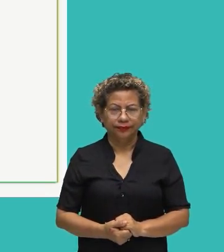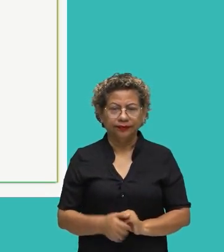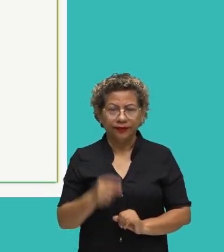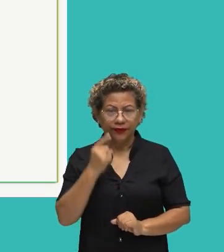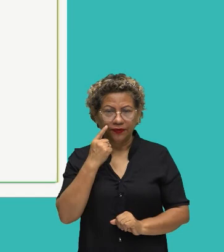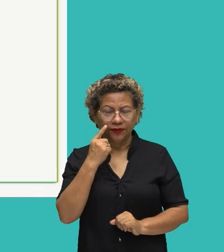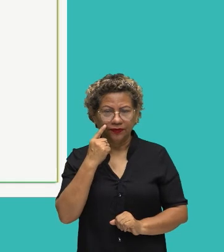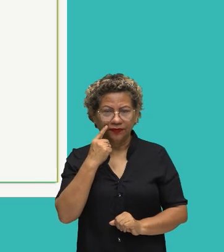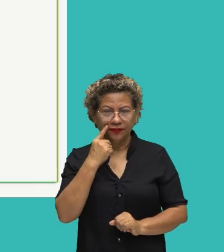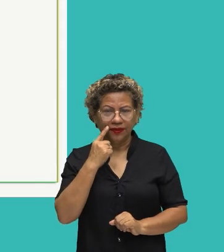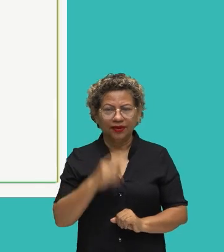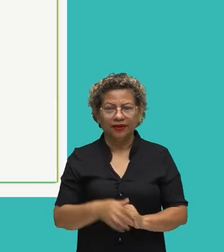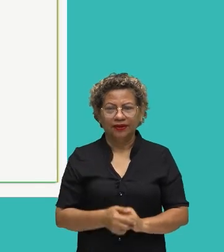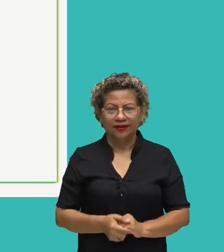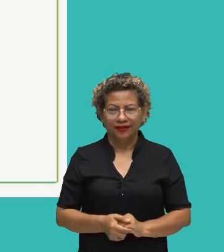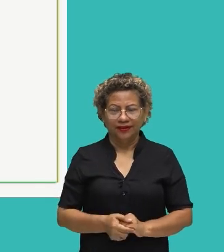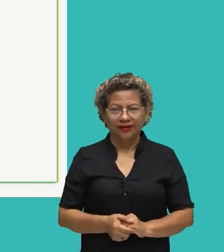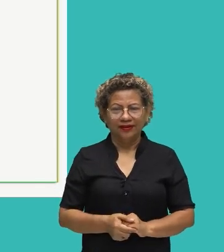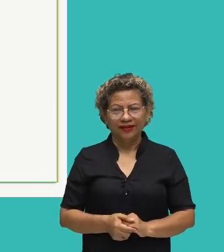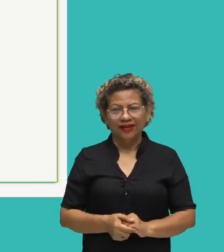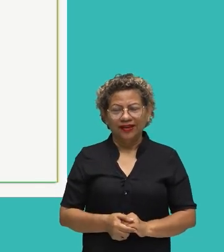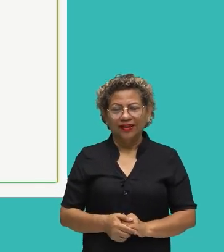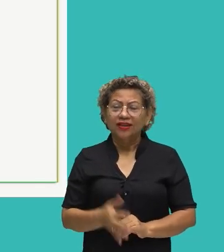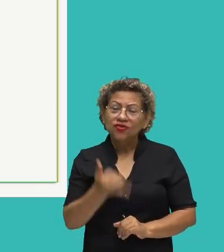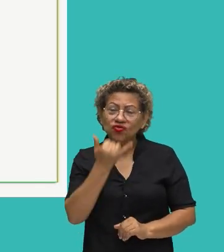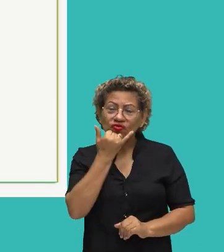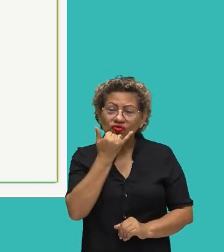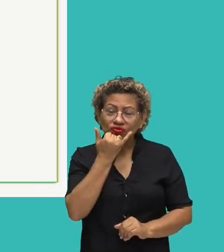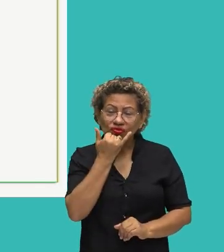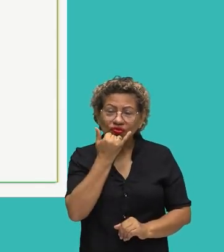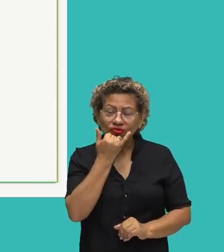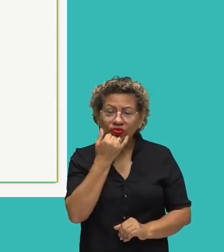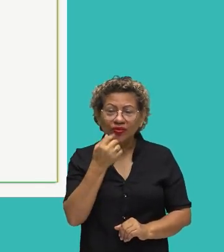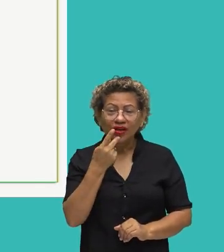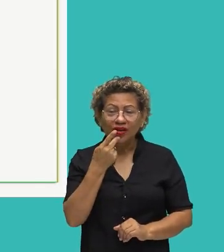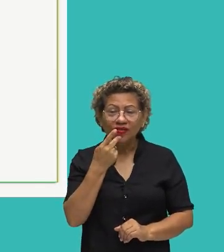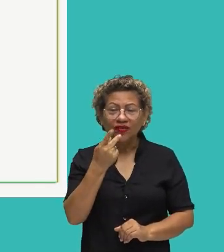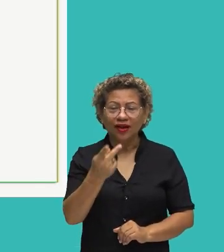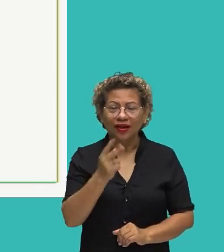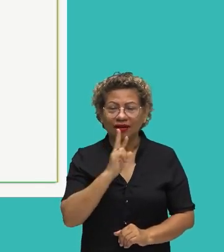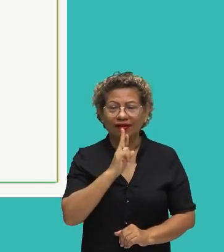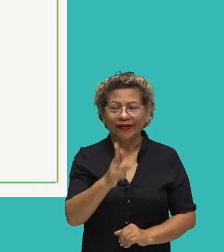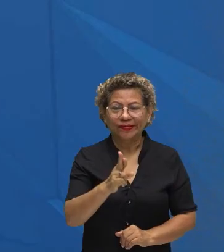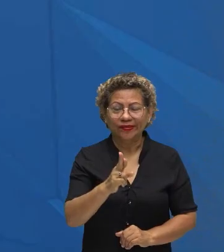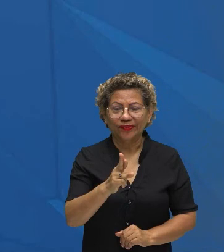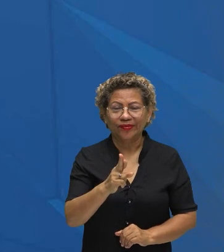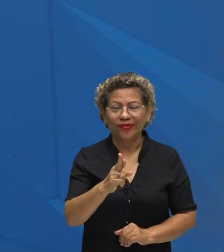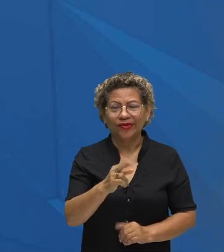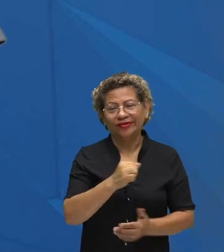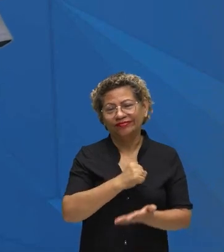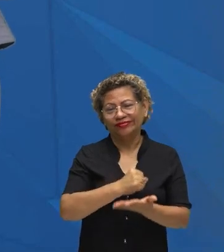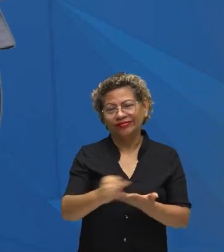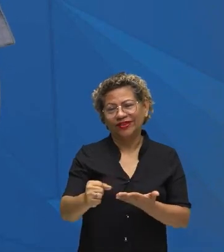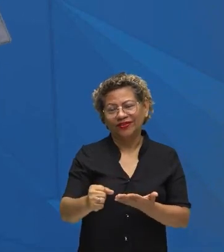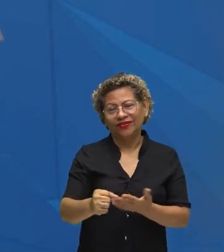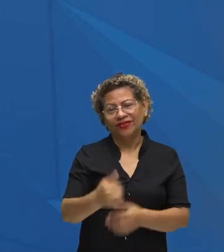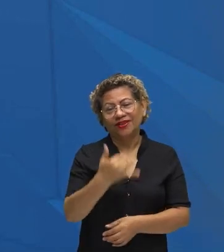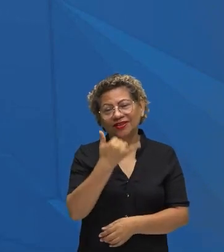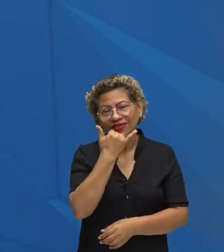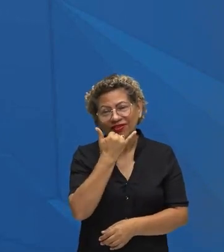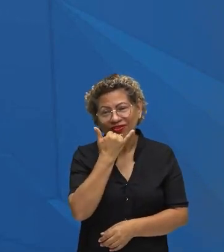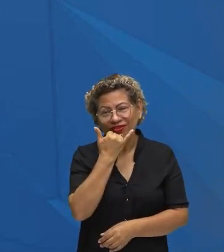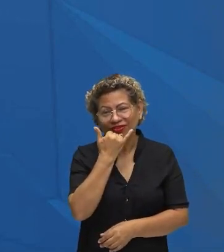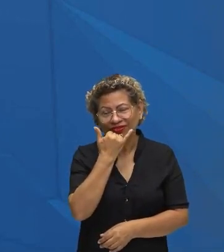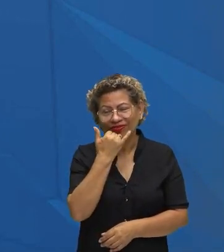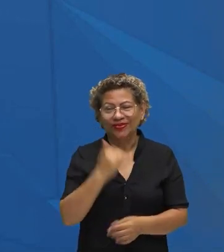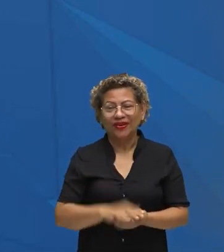chat. Eu acabei falando a resposta, mas já tinha passado. Eu ainda falei assim, gente,